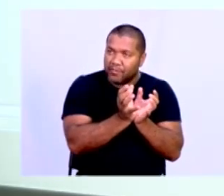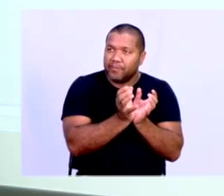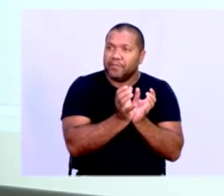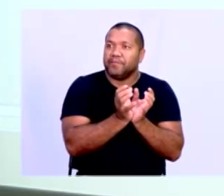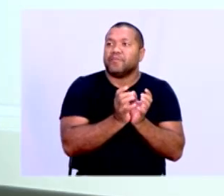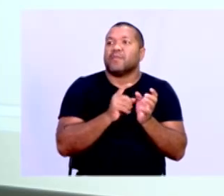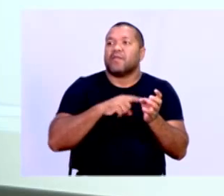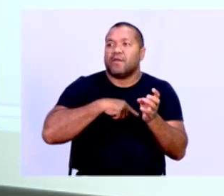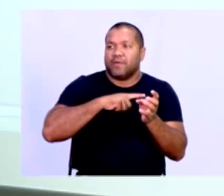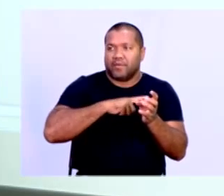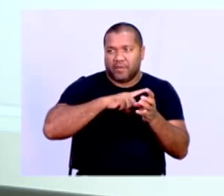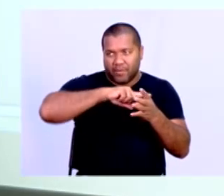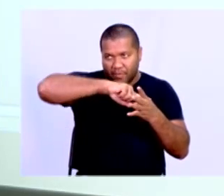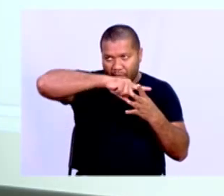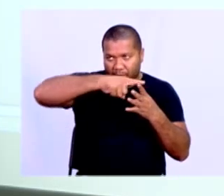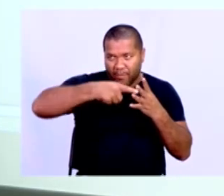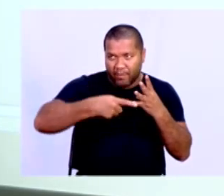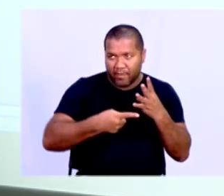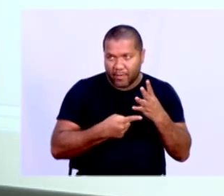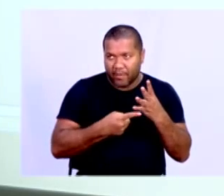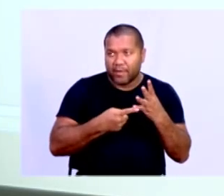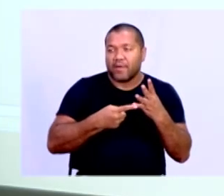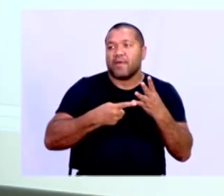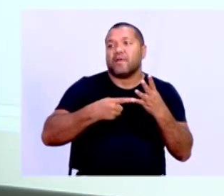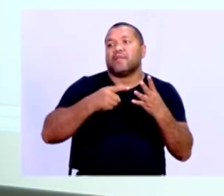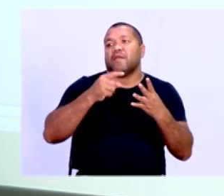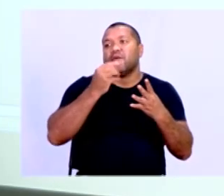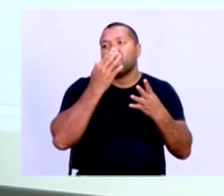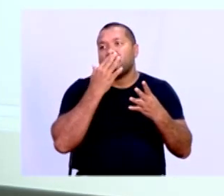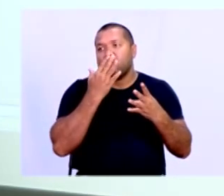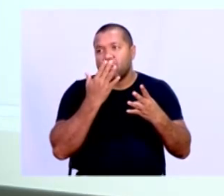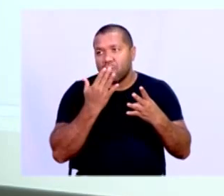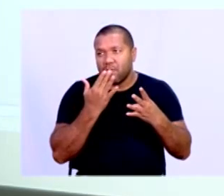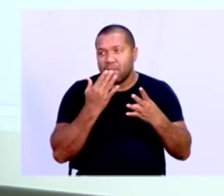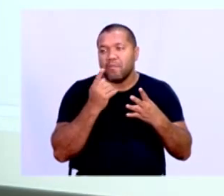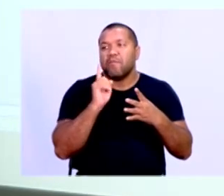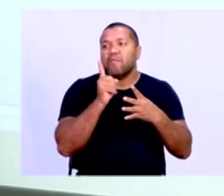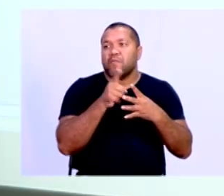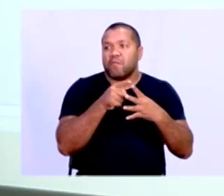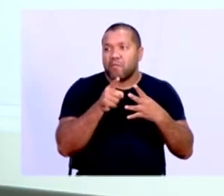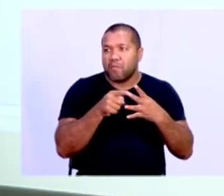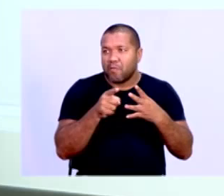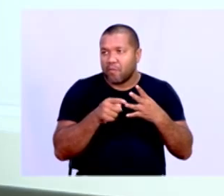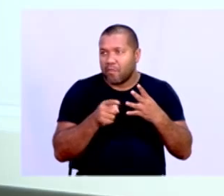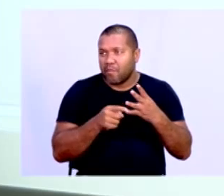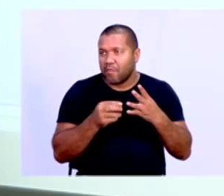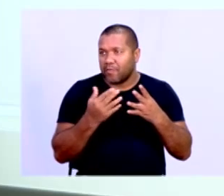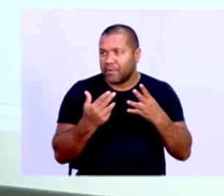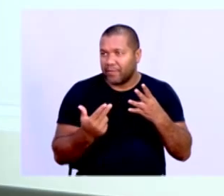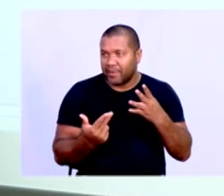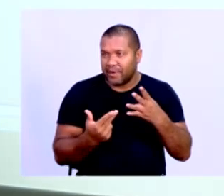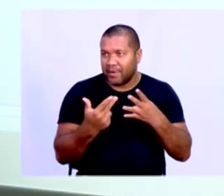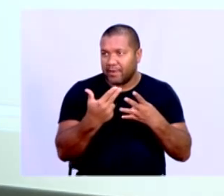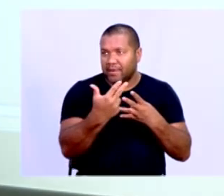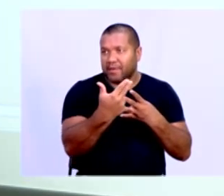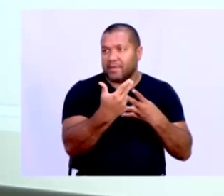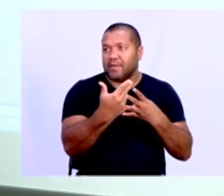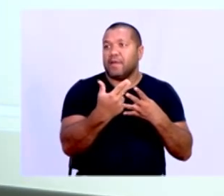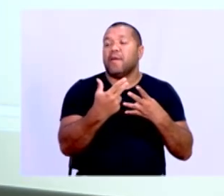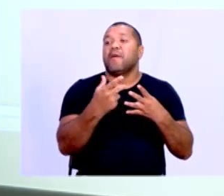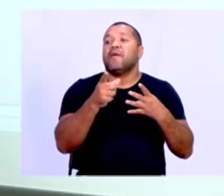esses objetos que possuem o atributo cor, porque cada uma tem uma cor diferente, e que possui a